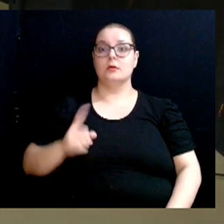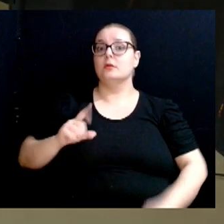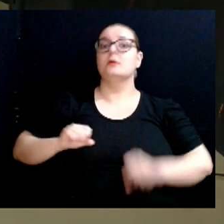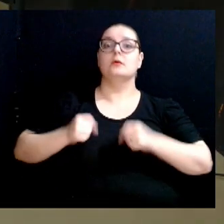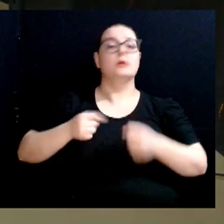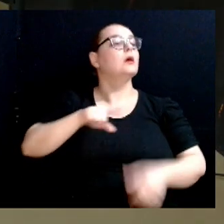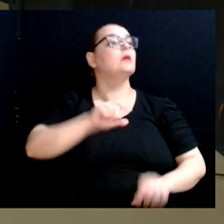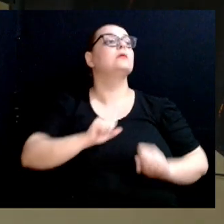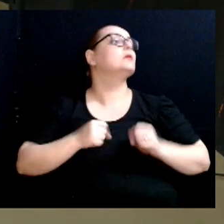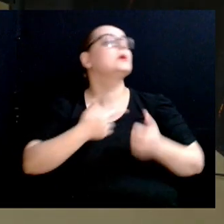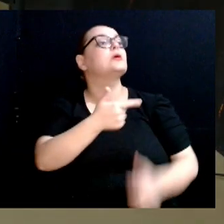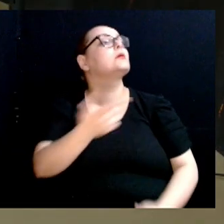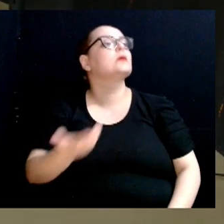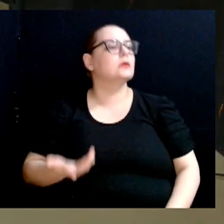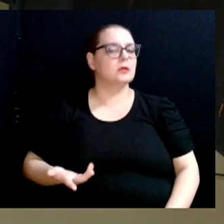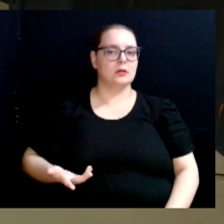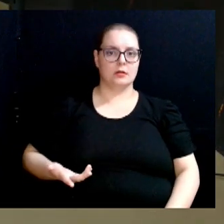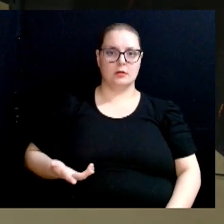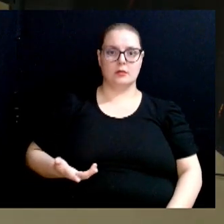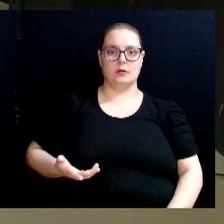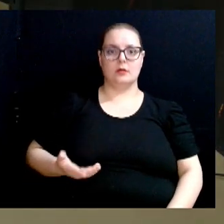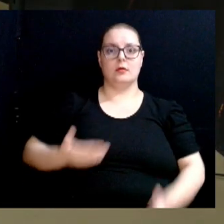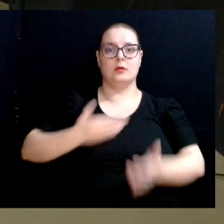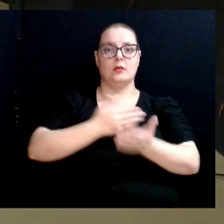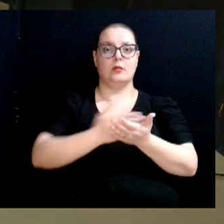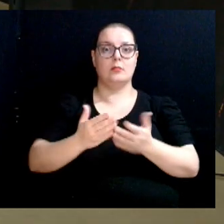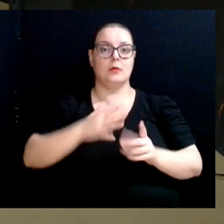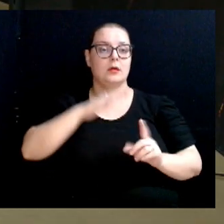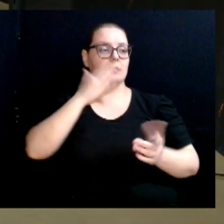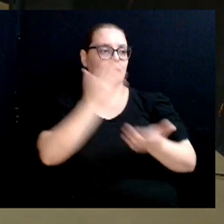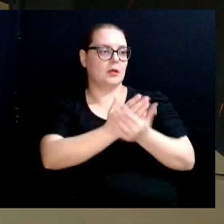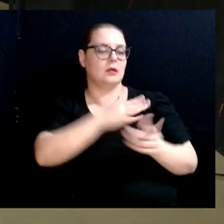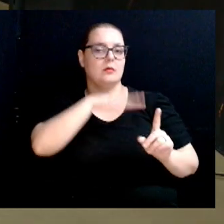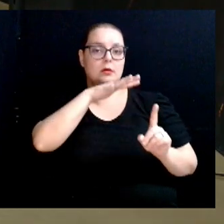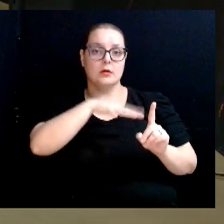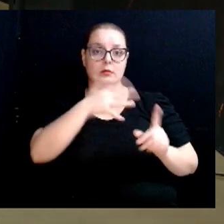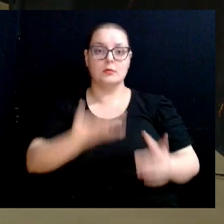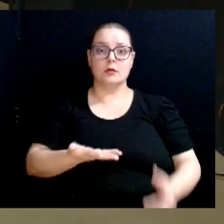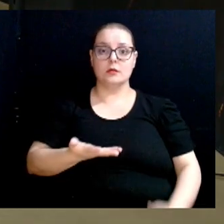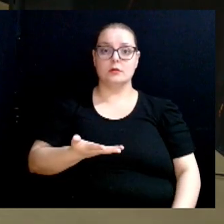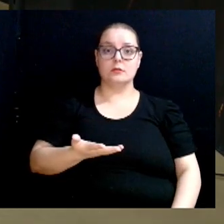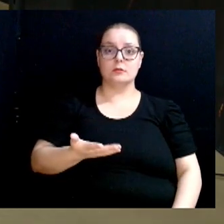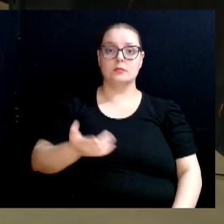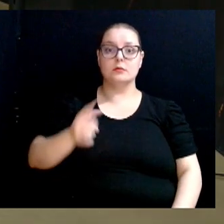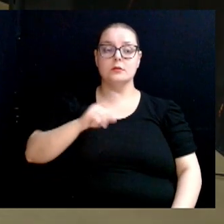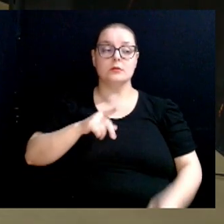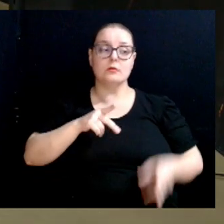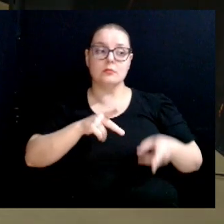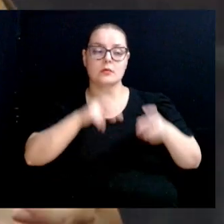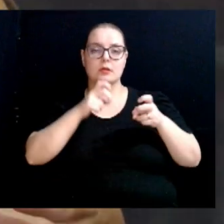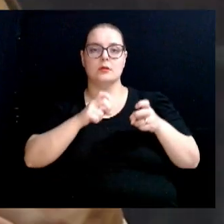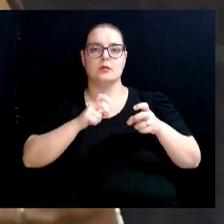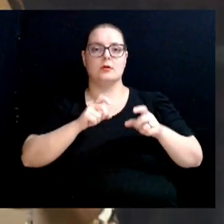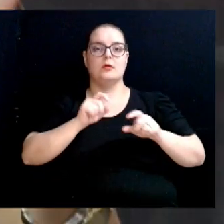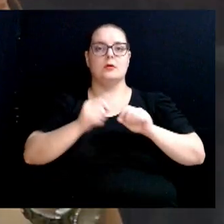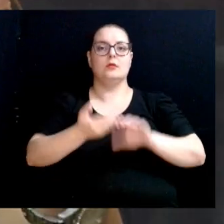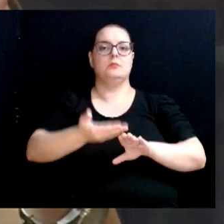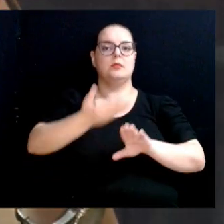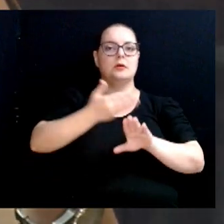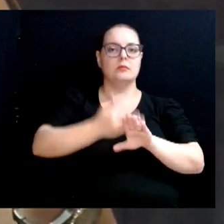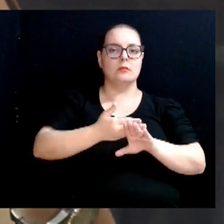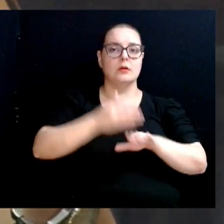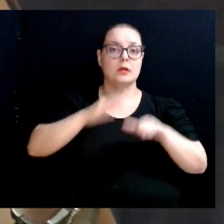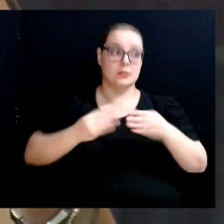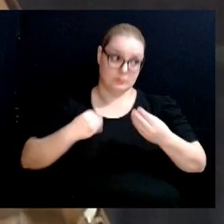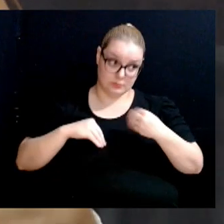esforçando, começa a deixar de admirar aquela pessoa, mas não olhar o que está por trás. Será que não tem uma depressão? Será